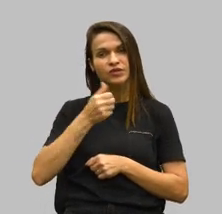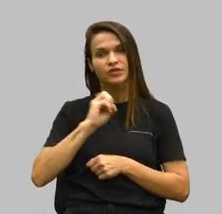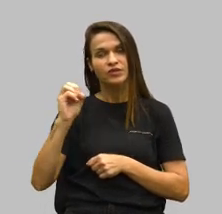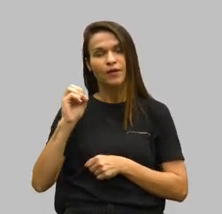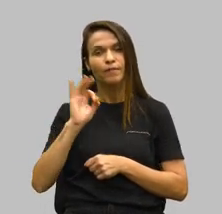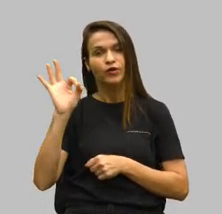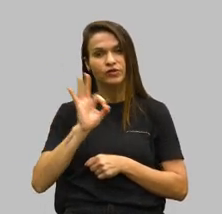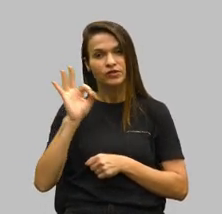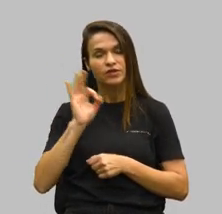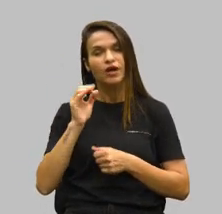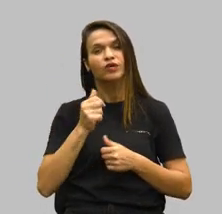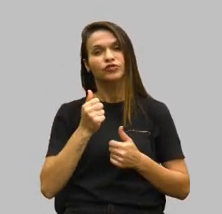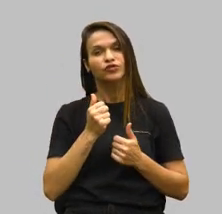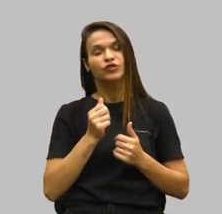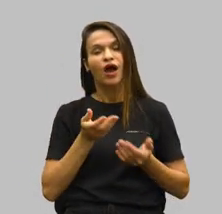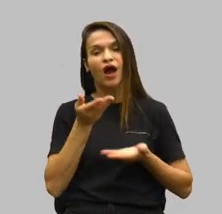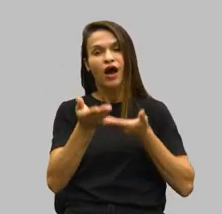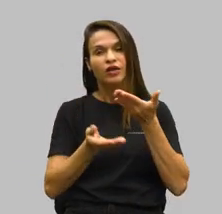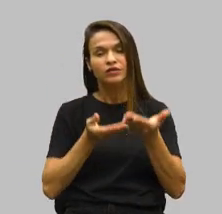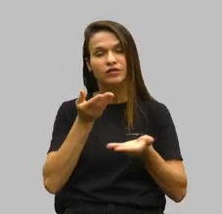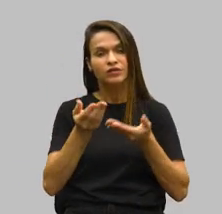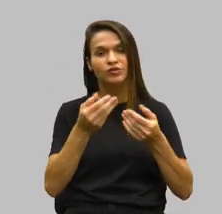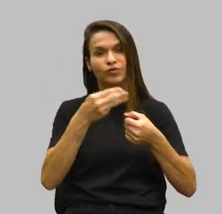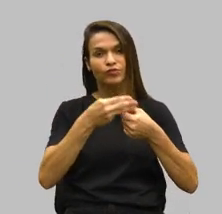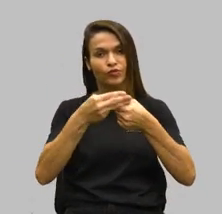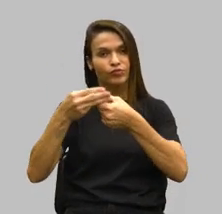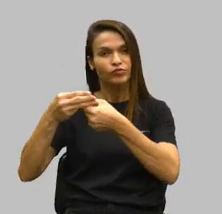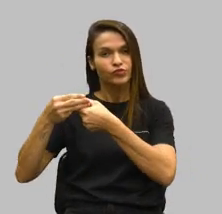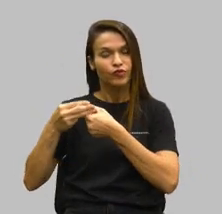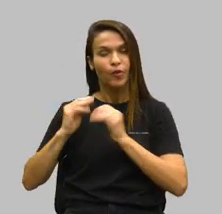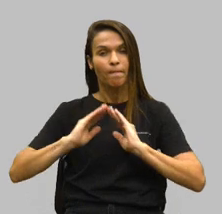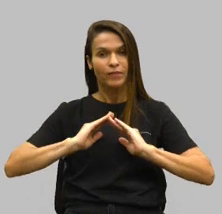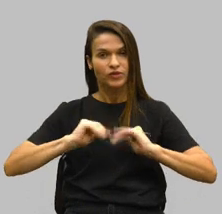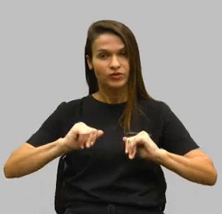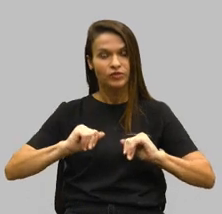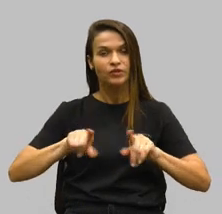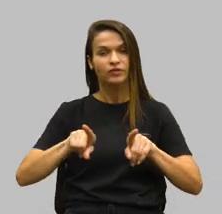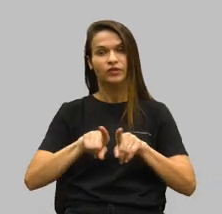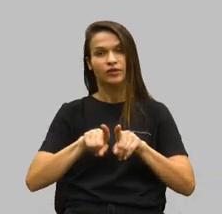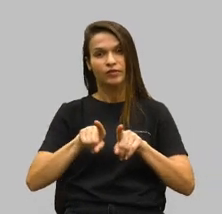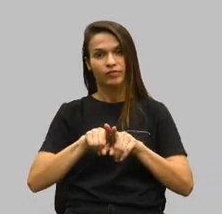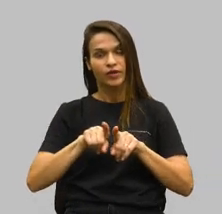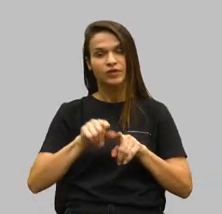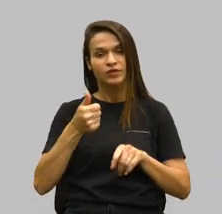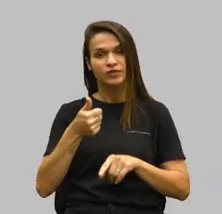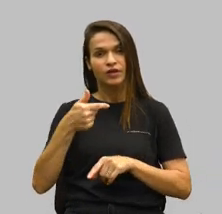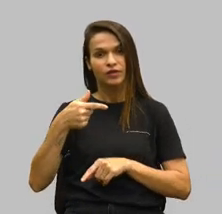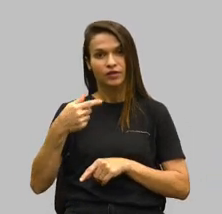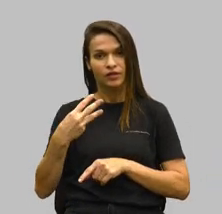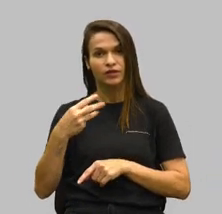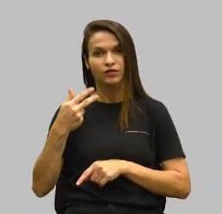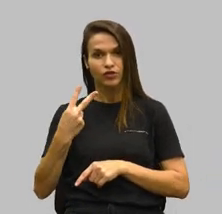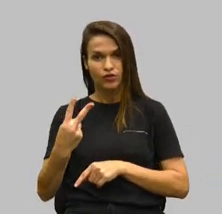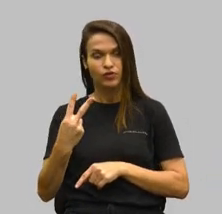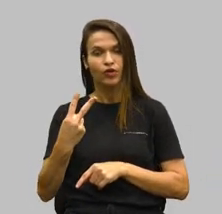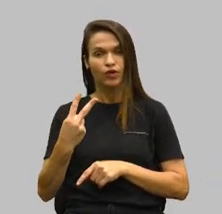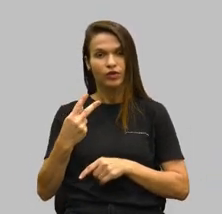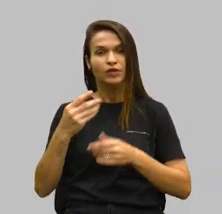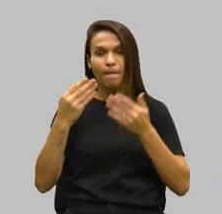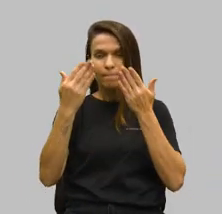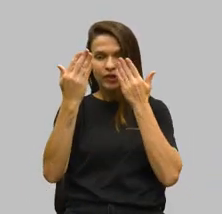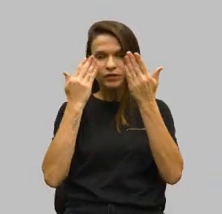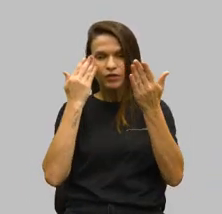atendimento aos municípios que foram nos demandados e também 132 atendimentos psicossociais